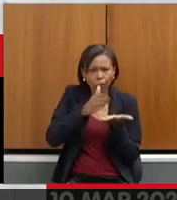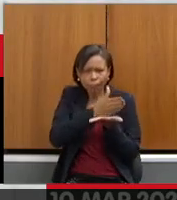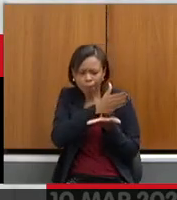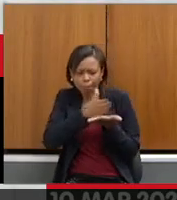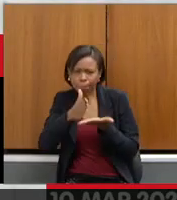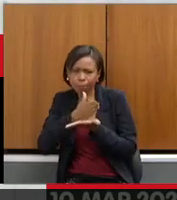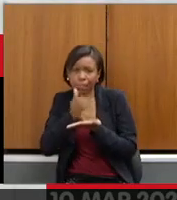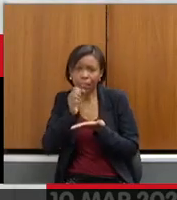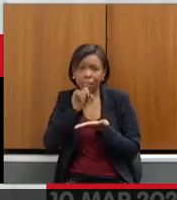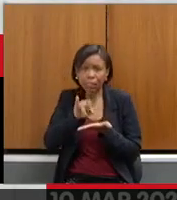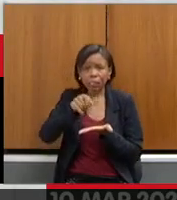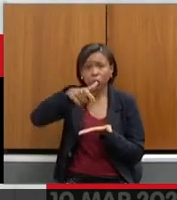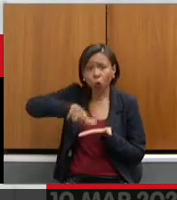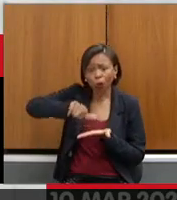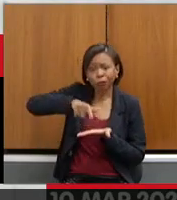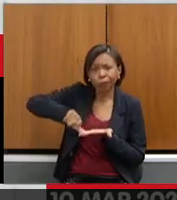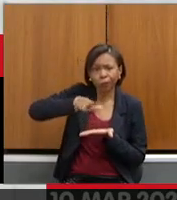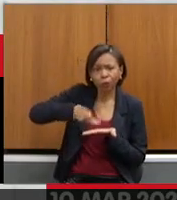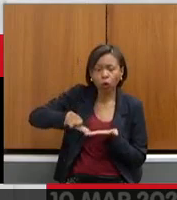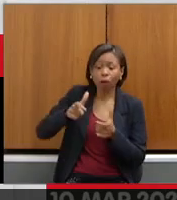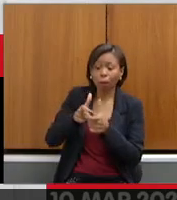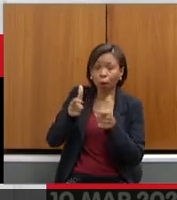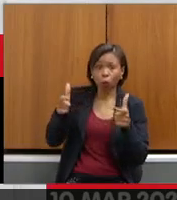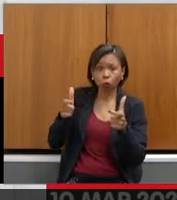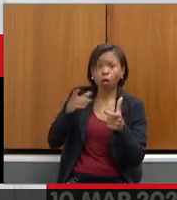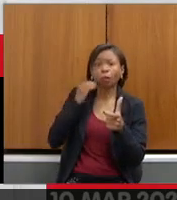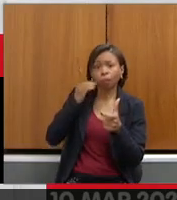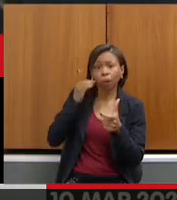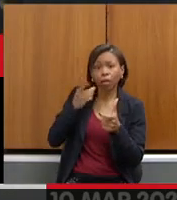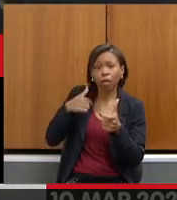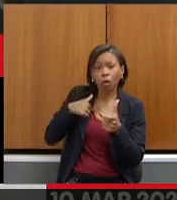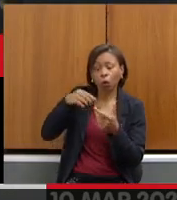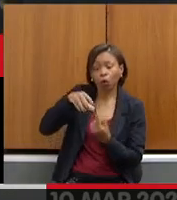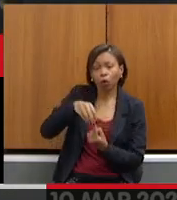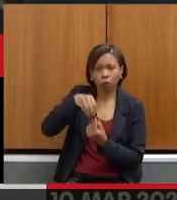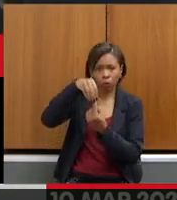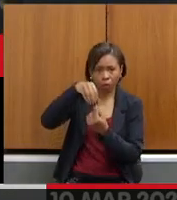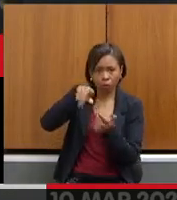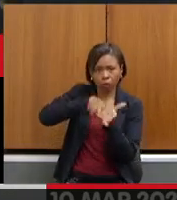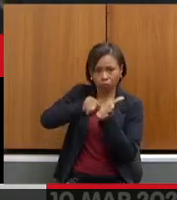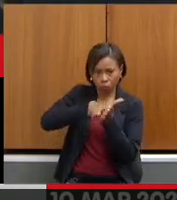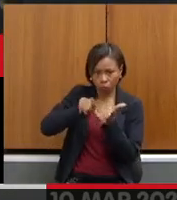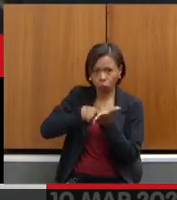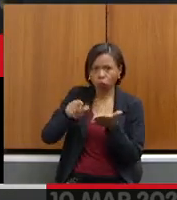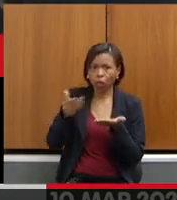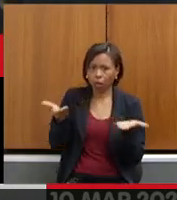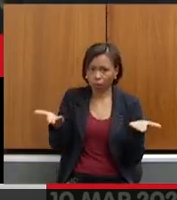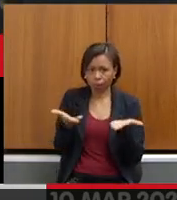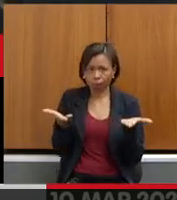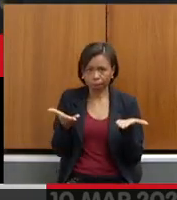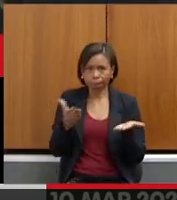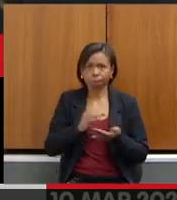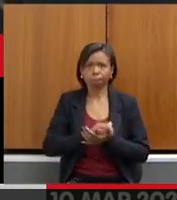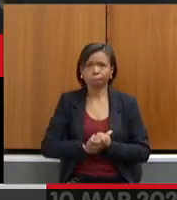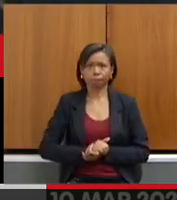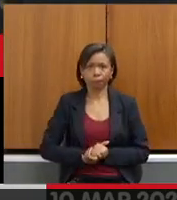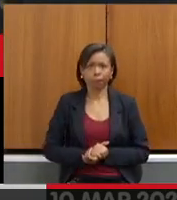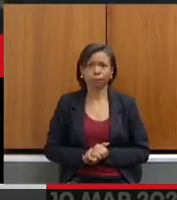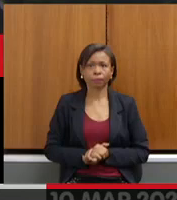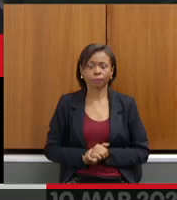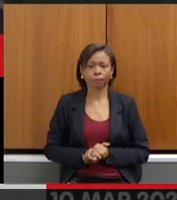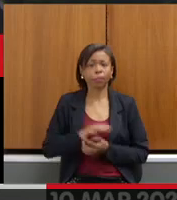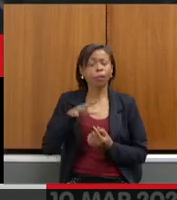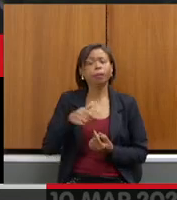aquelas que foram feitas por um maior número de Deputado eu estou priorizando aqui nesse momento a